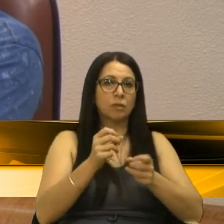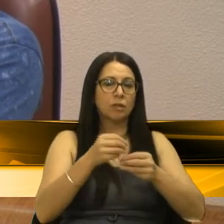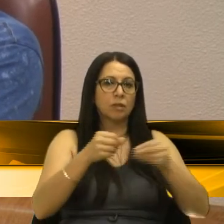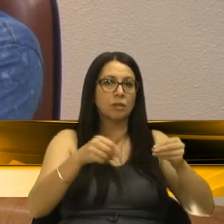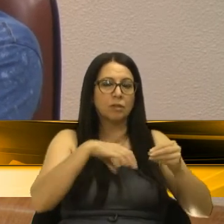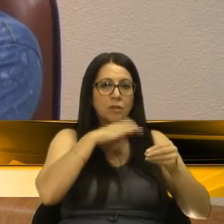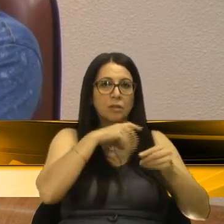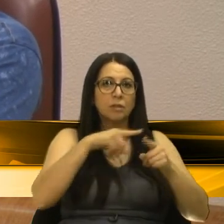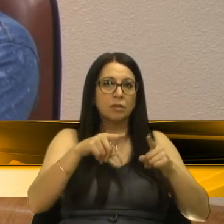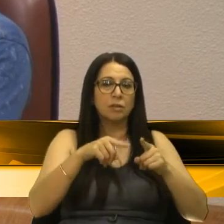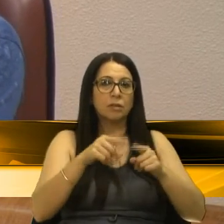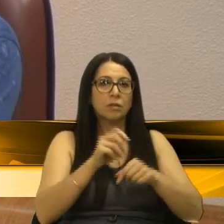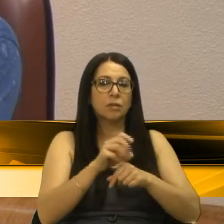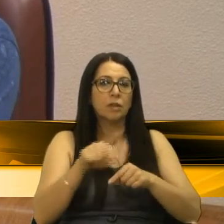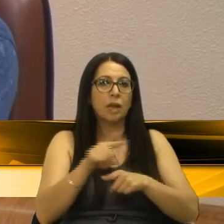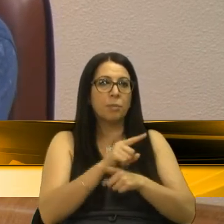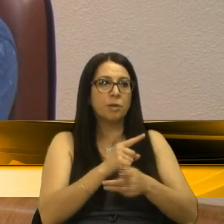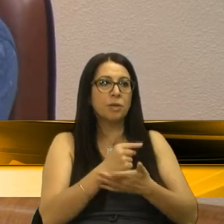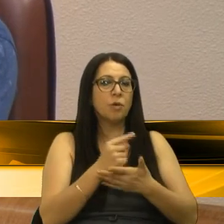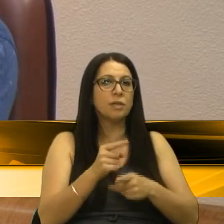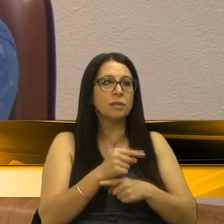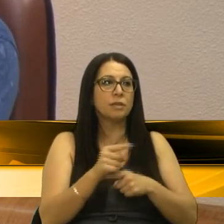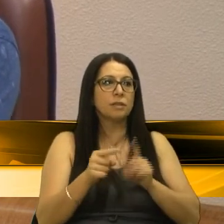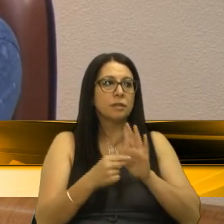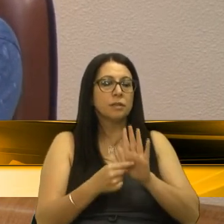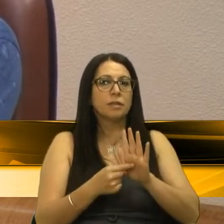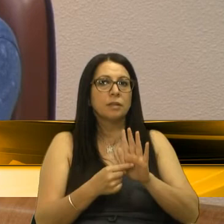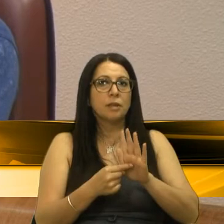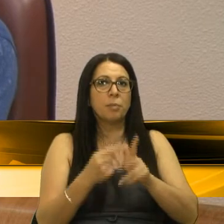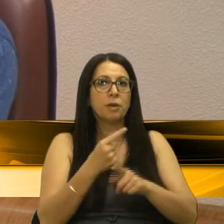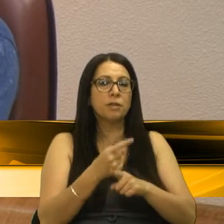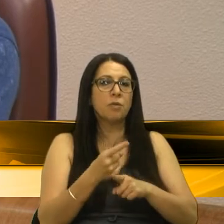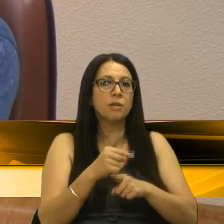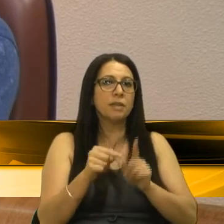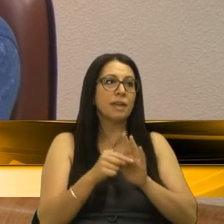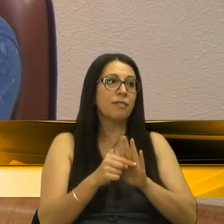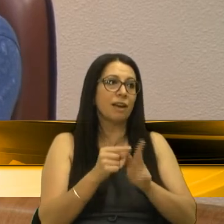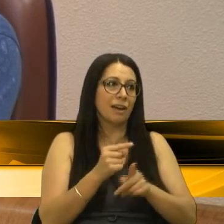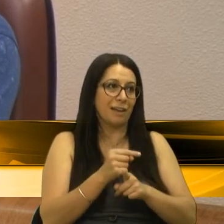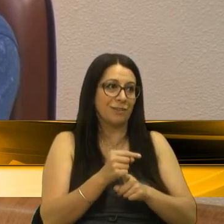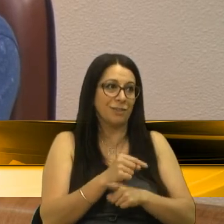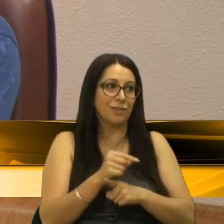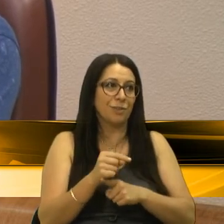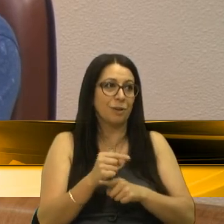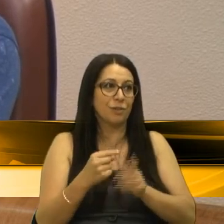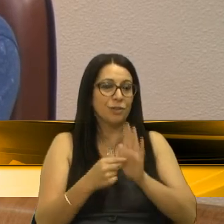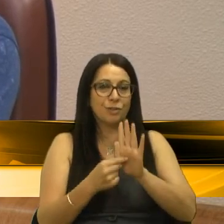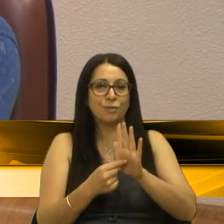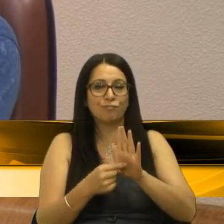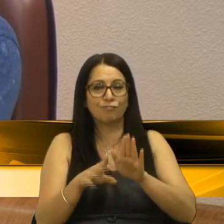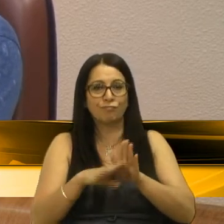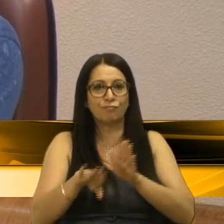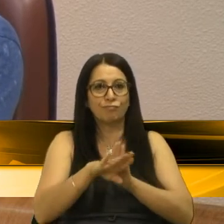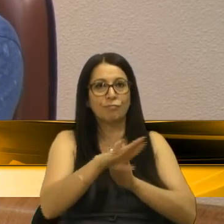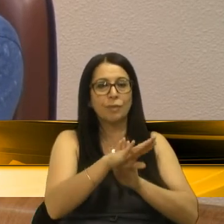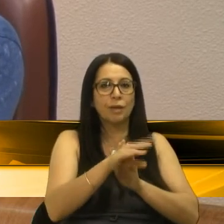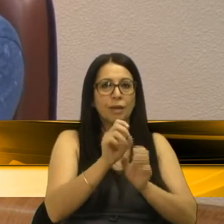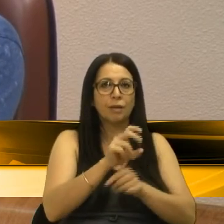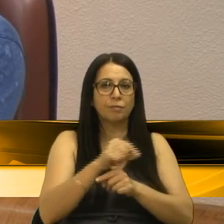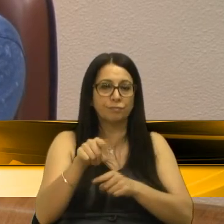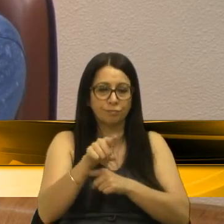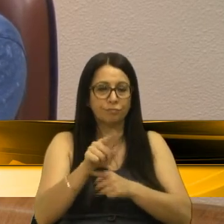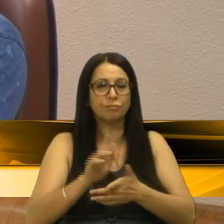Artigo 36º, poderá ser expedida licença de funcionamento para prestação de serviço de estacionamento em terreno vago, desde que permitido na